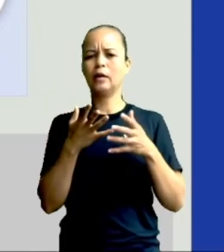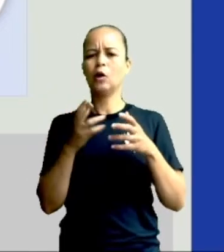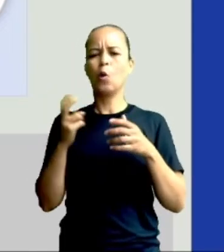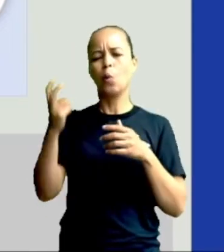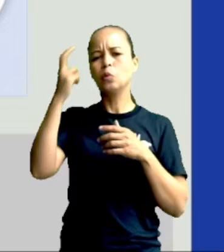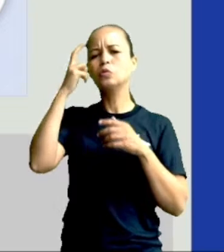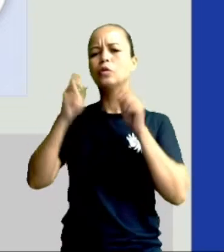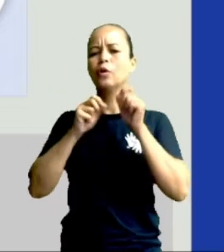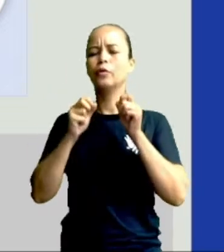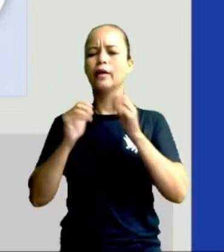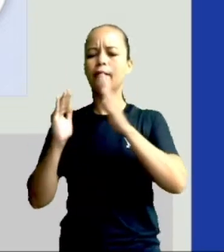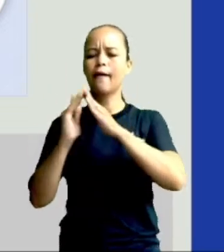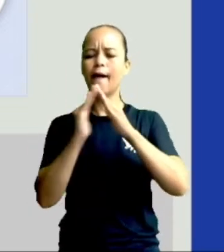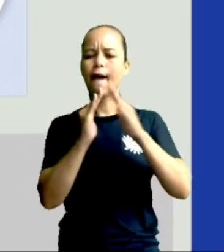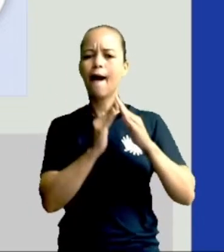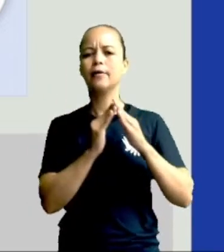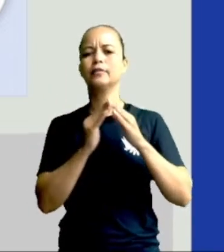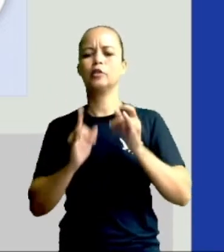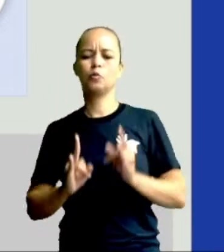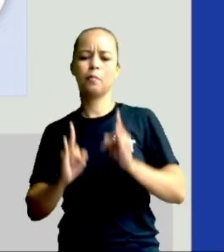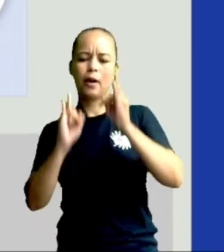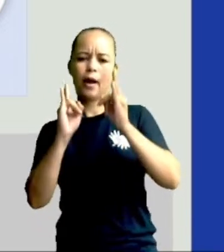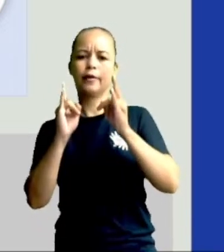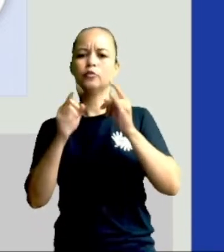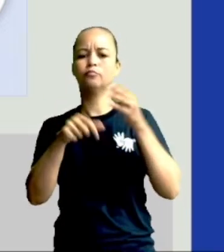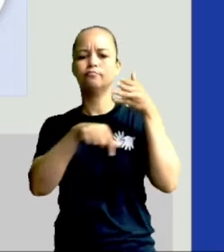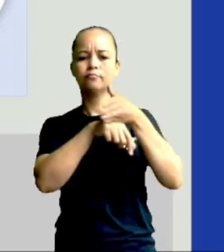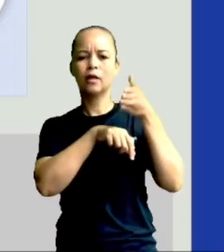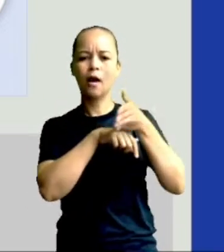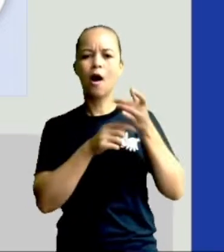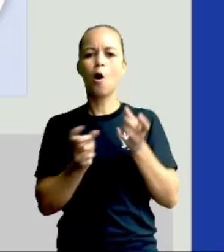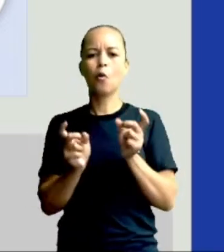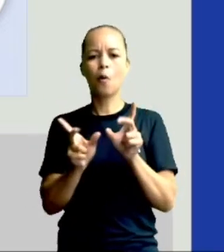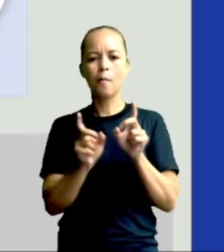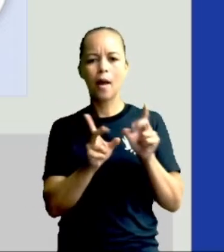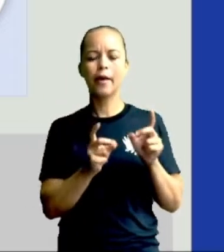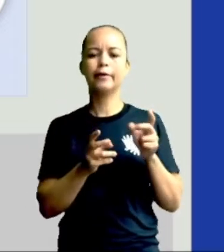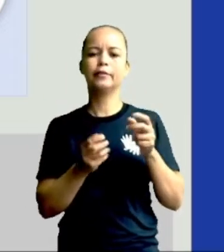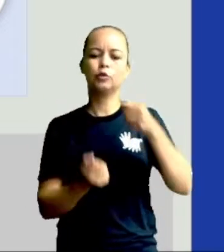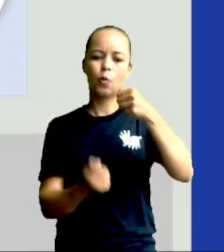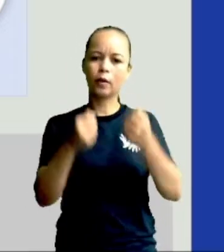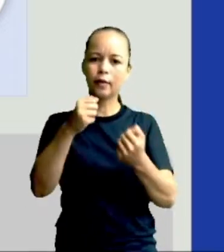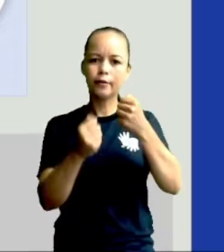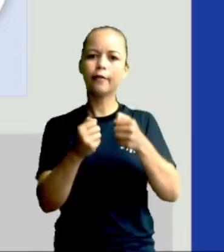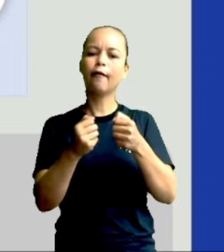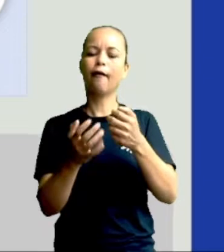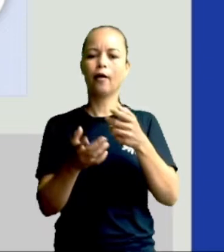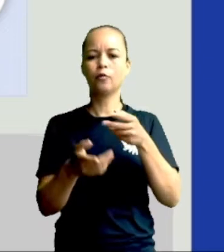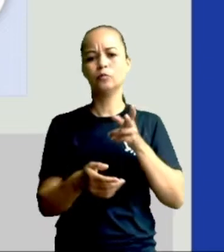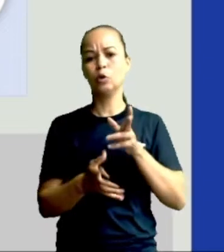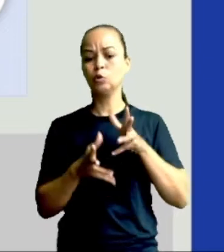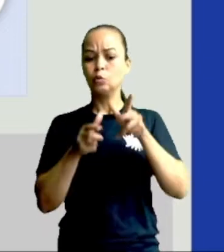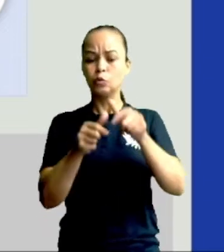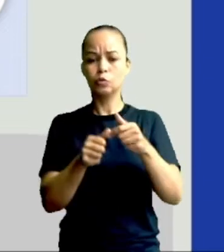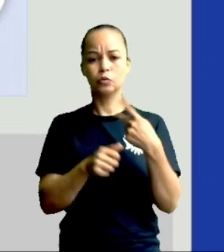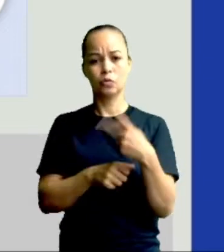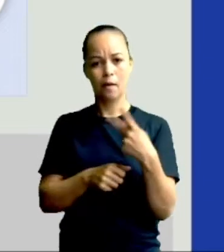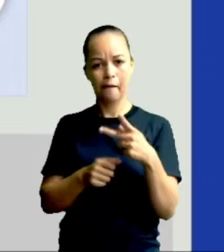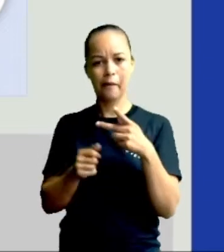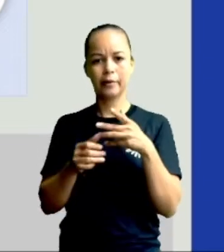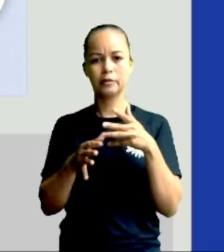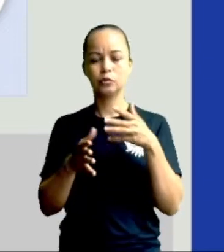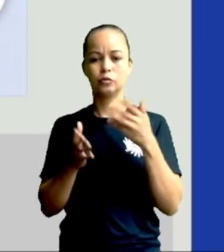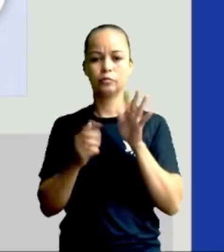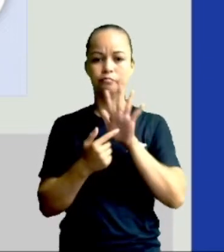prédios, casas, entendeu? Frequentar comércios, andar de carro, e isso tudo, todos